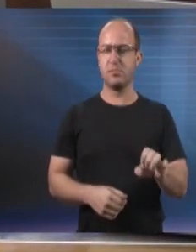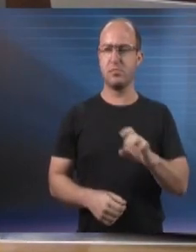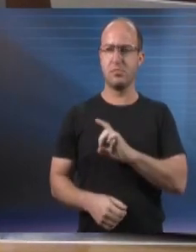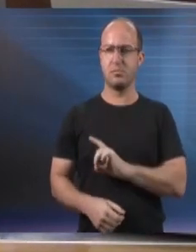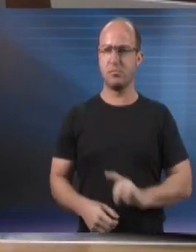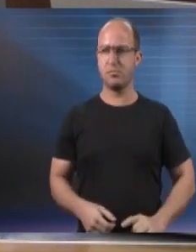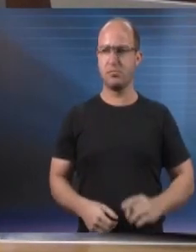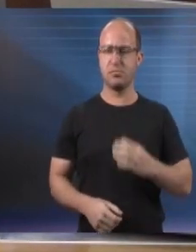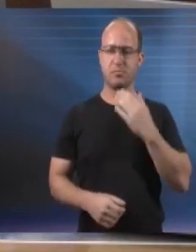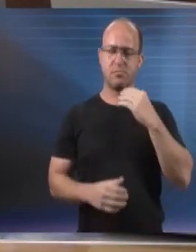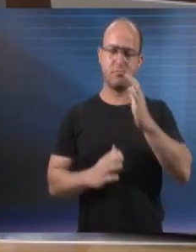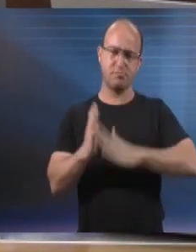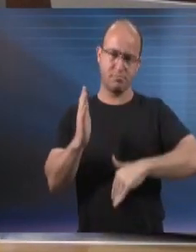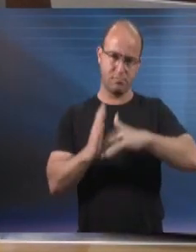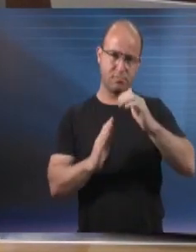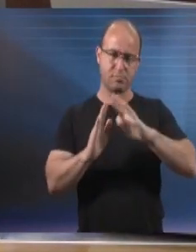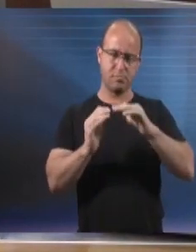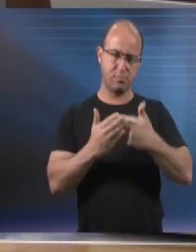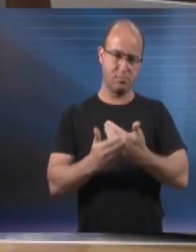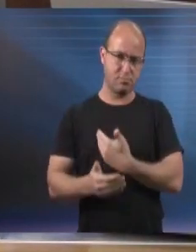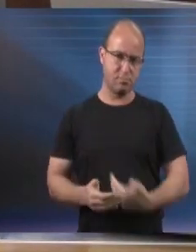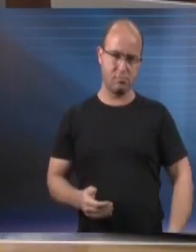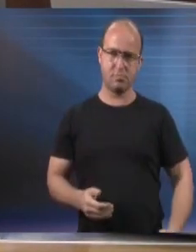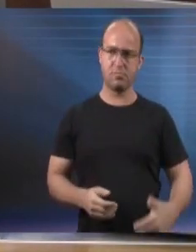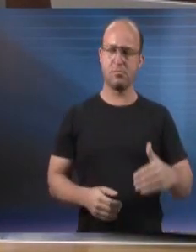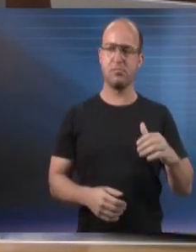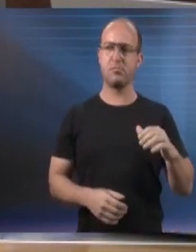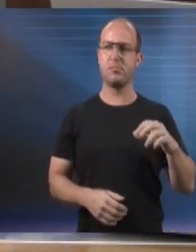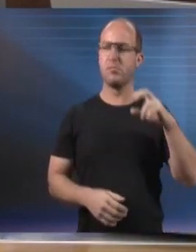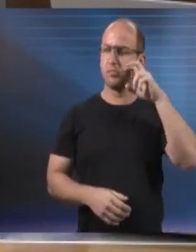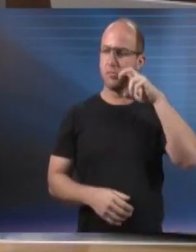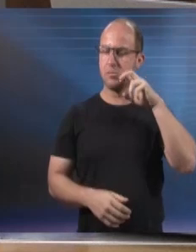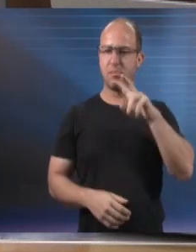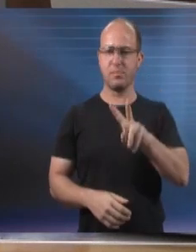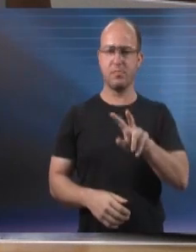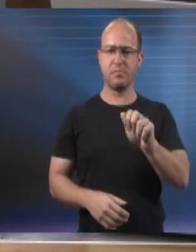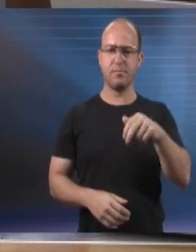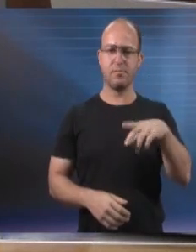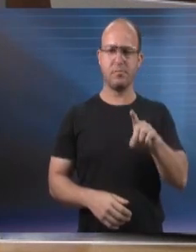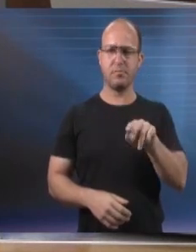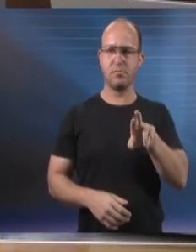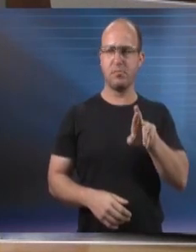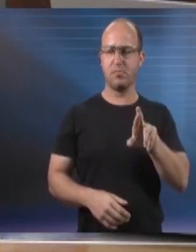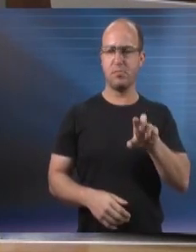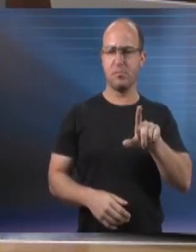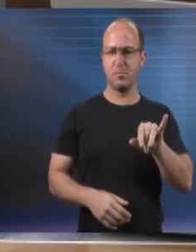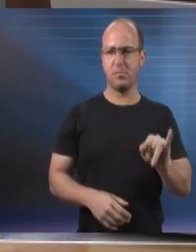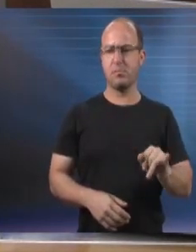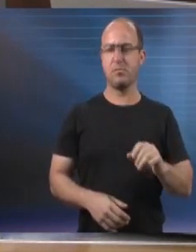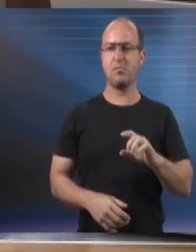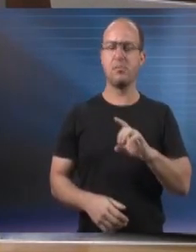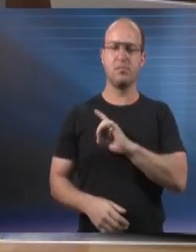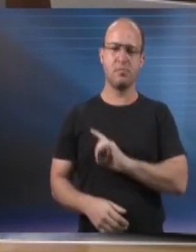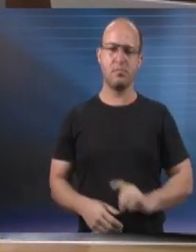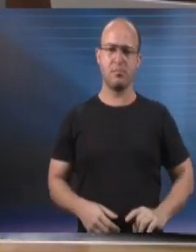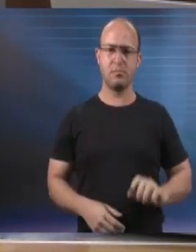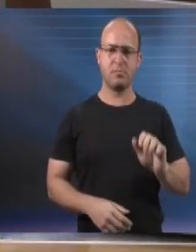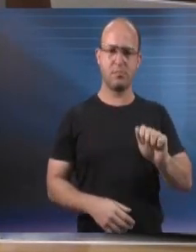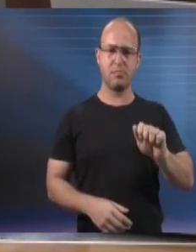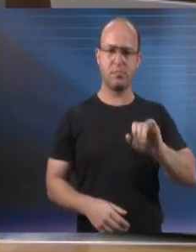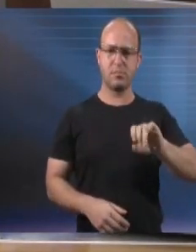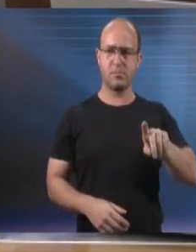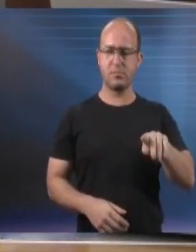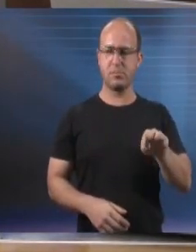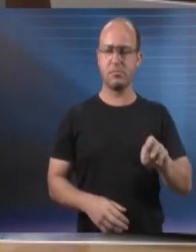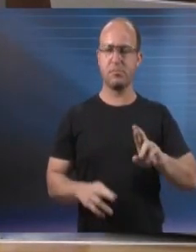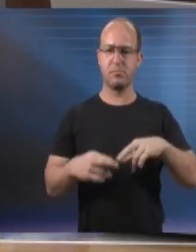solicitando serviço de pintura na Escola Estadual Dulce Vanderlei, no município de Natal. Requerimento da deputada Dijuto Dias: requer a realização